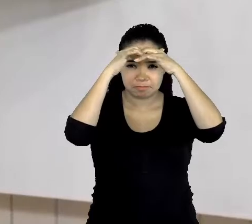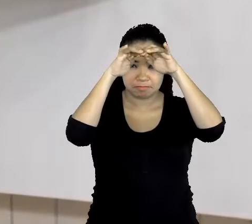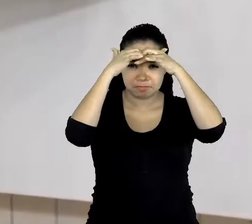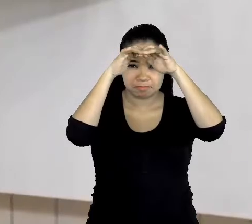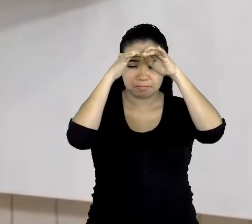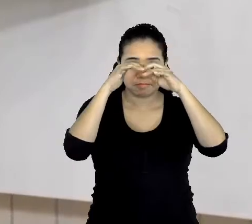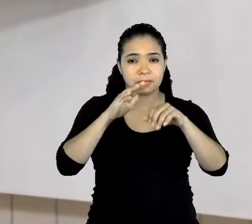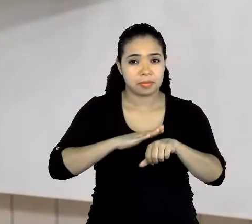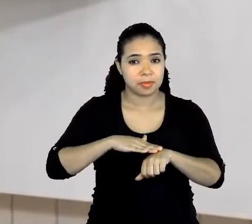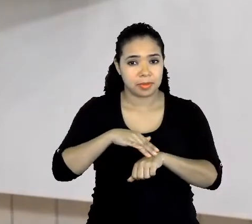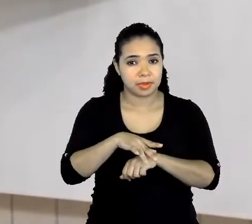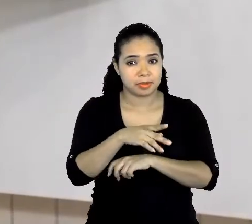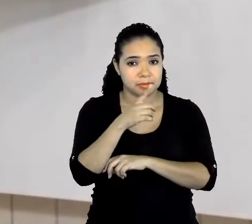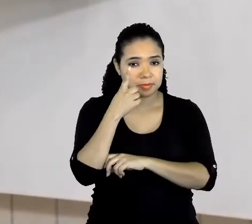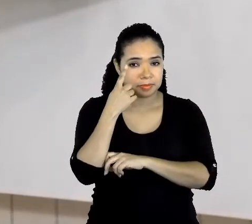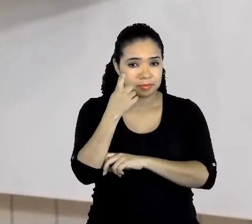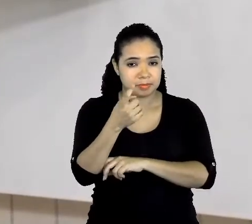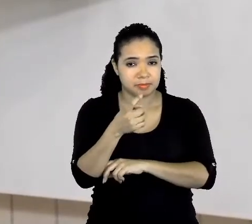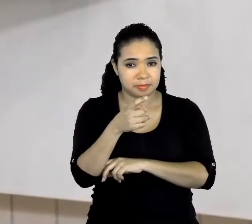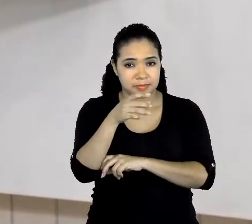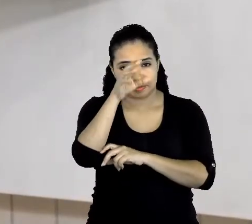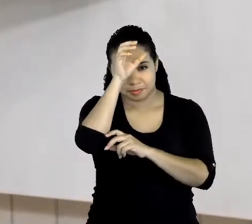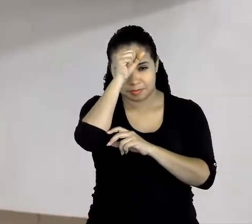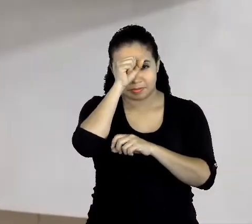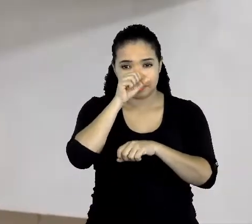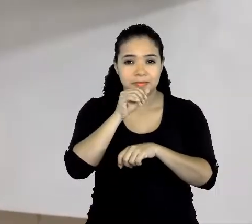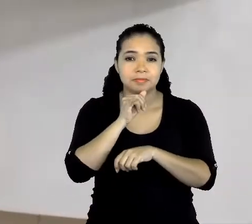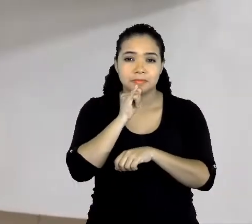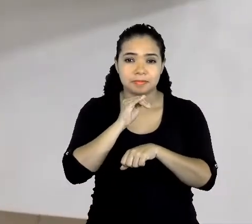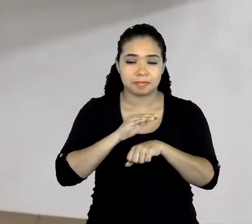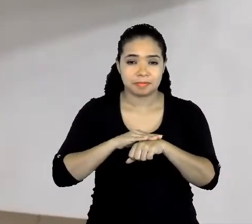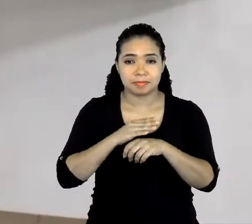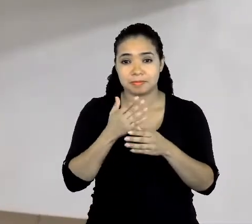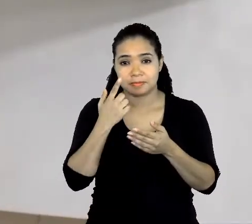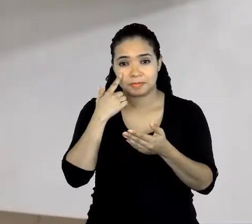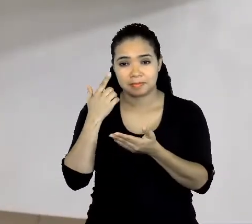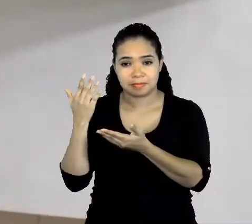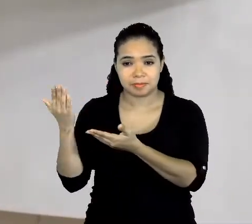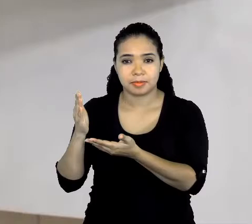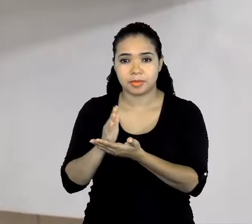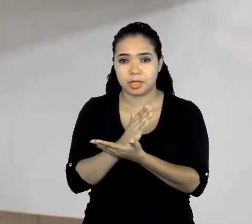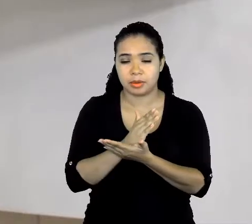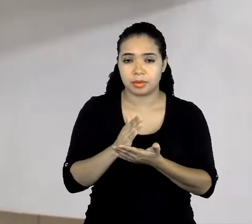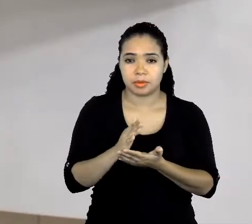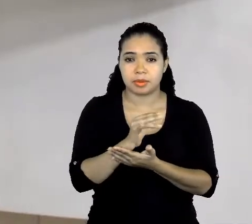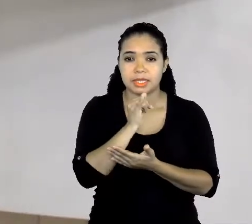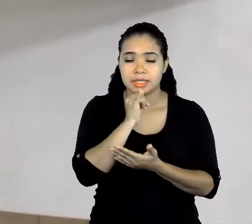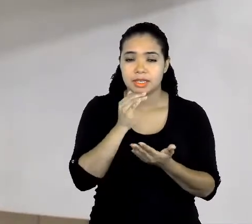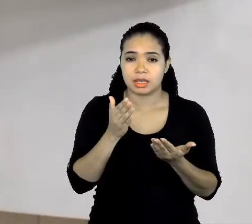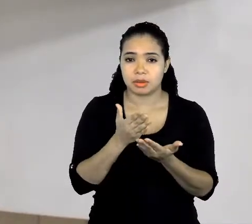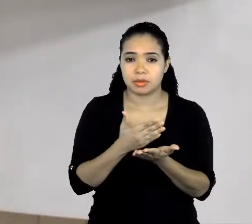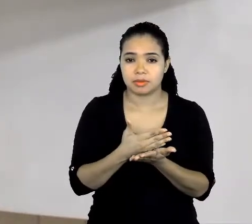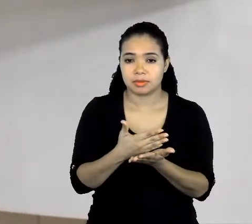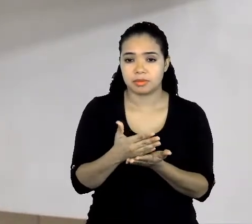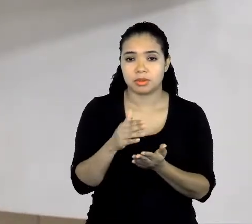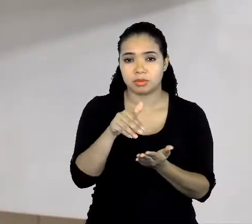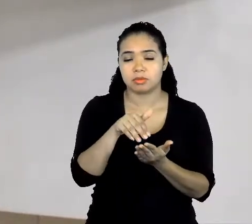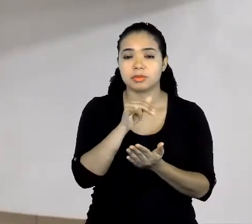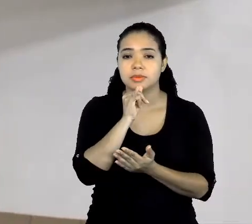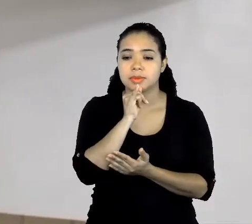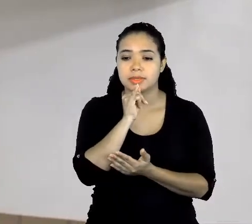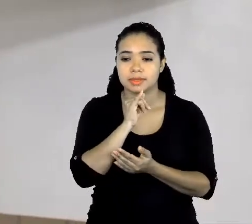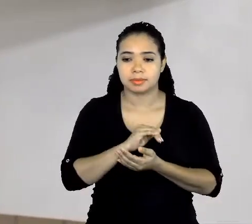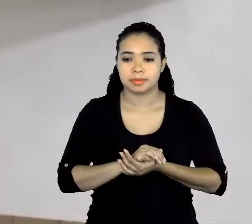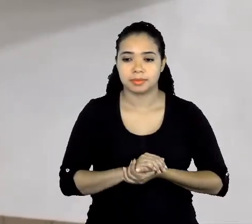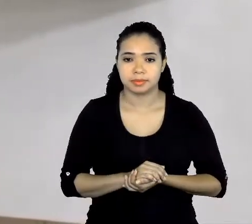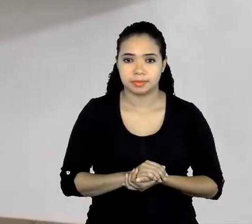mais interessantes, hein? Vamos aos exemplos? Bom, galerinha, vimos ainda há pouco alguns exemplos e nós vamos agora para o último exemplo,